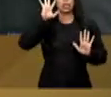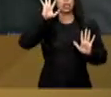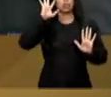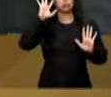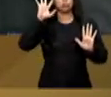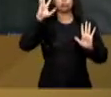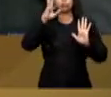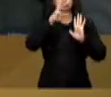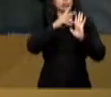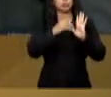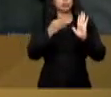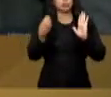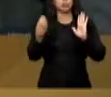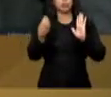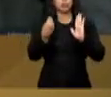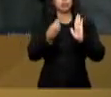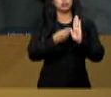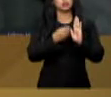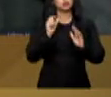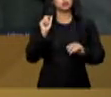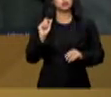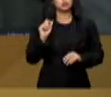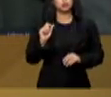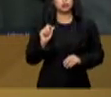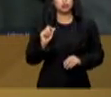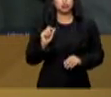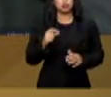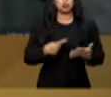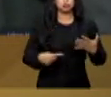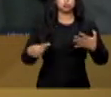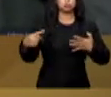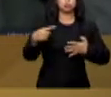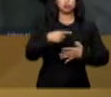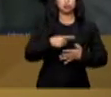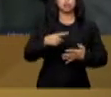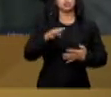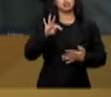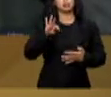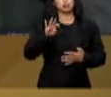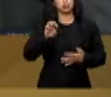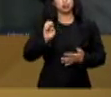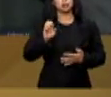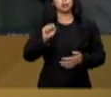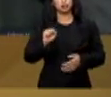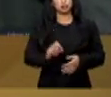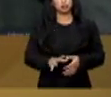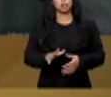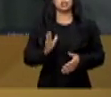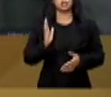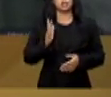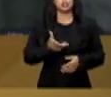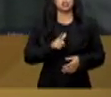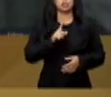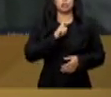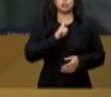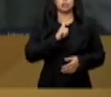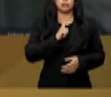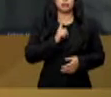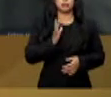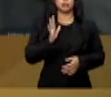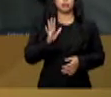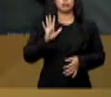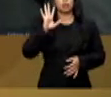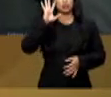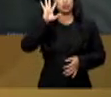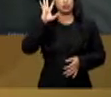tribunal vem desarar do ponto de vista do equilíbrio fiscal, segundo a tese vencedora. O que estamos aqui agora é a